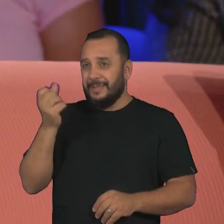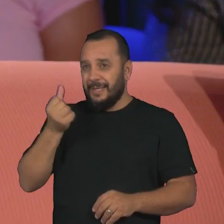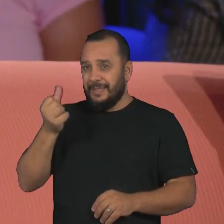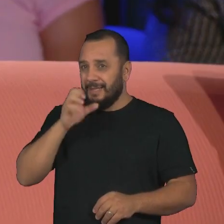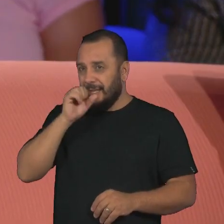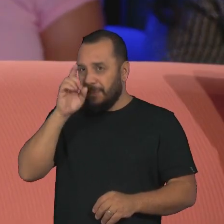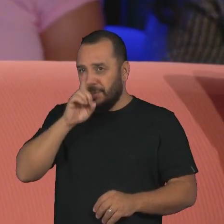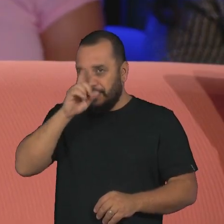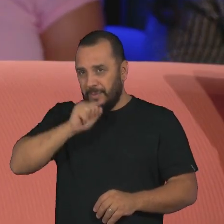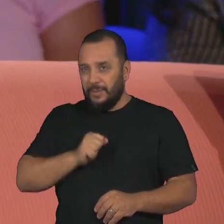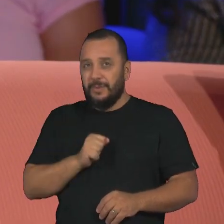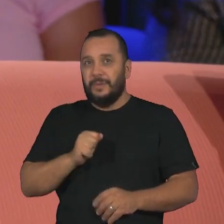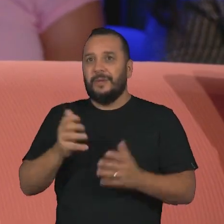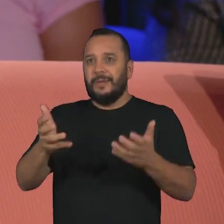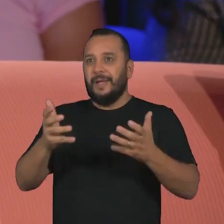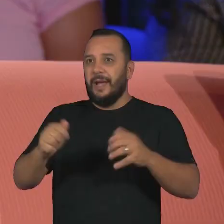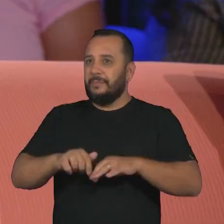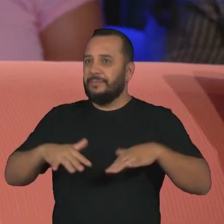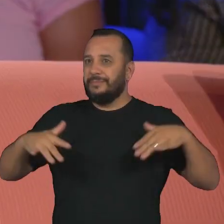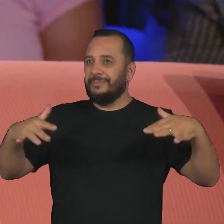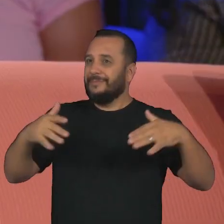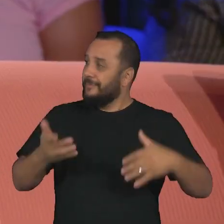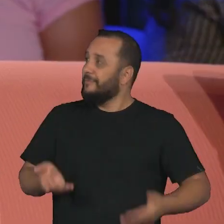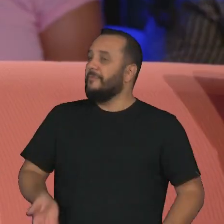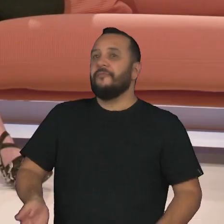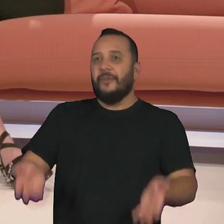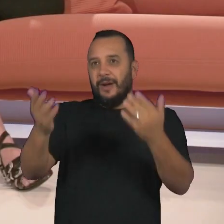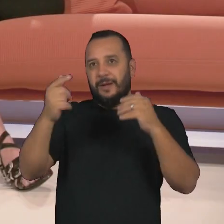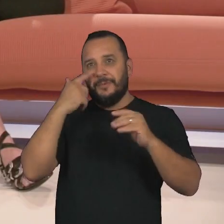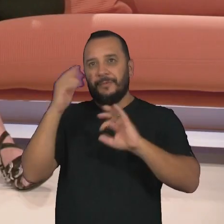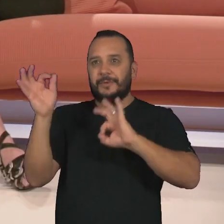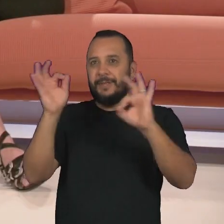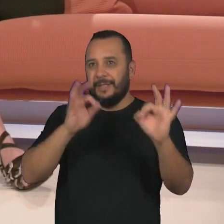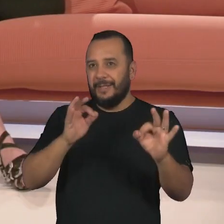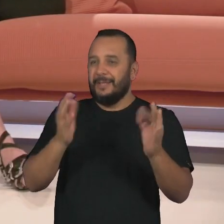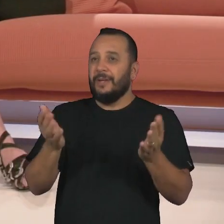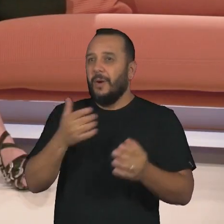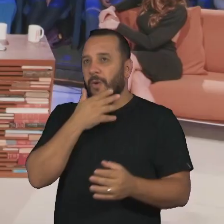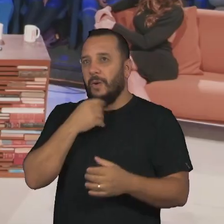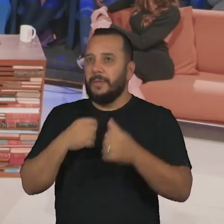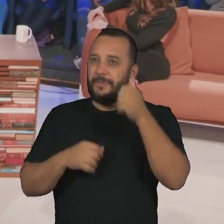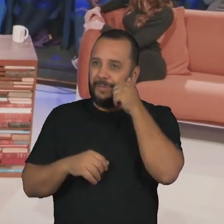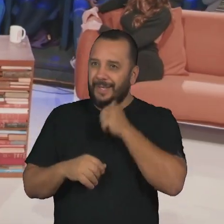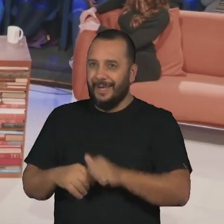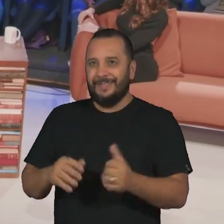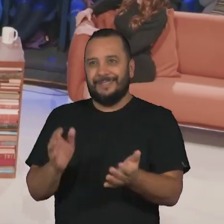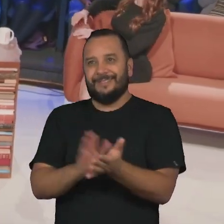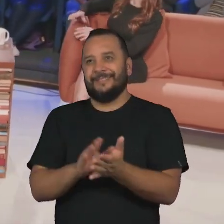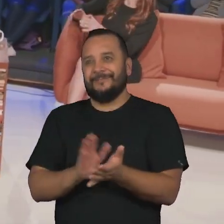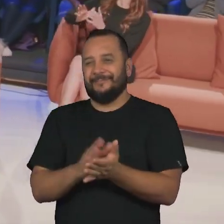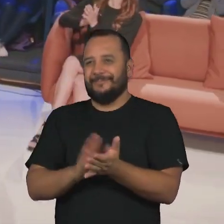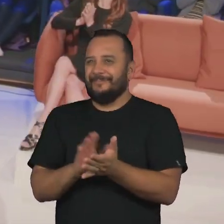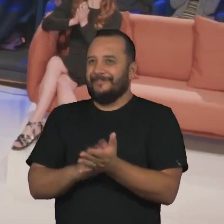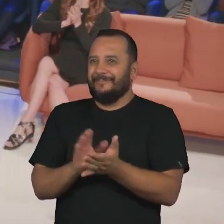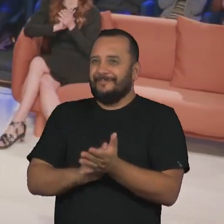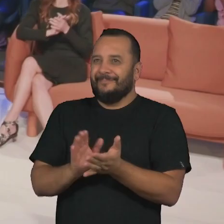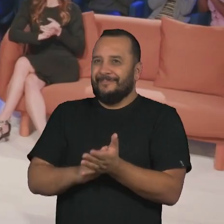domingos. E eu gostaria muito que essa plateia linda Aí, ó. fosse nos assistir, homens e mulheres.